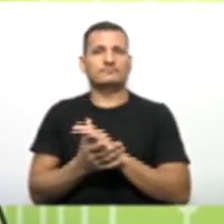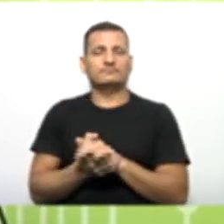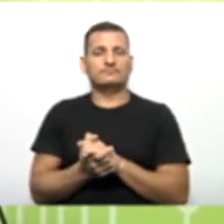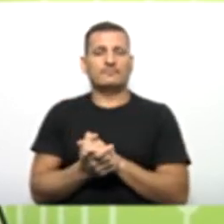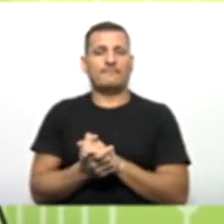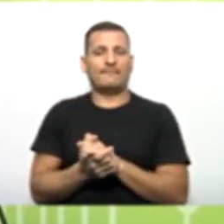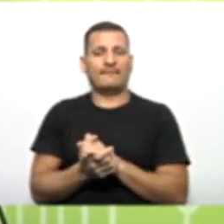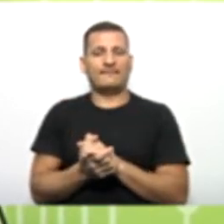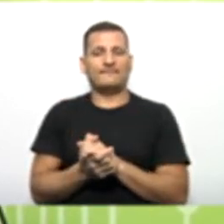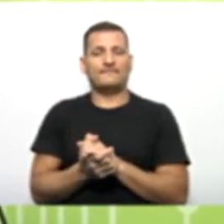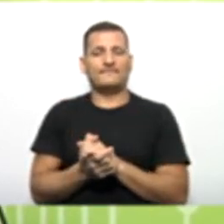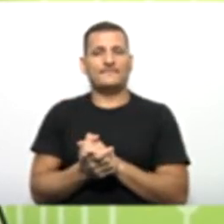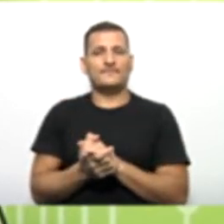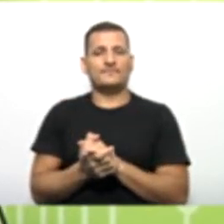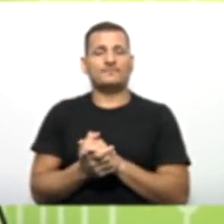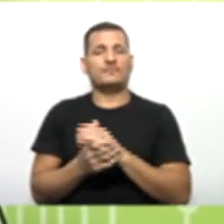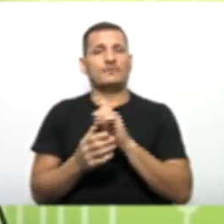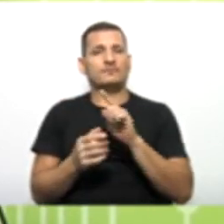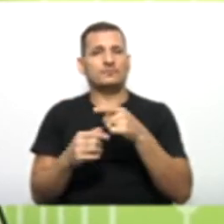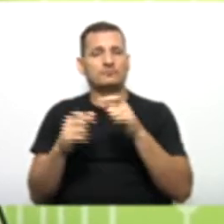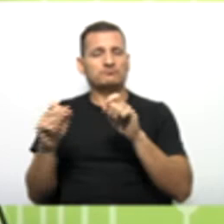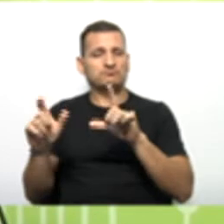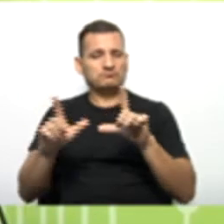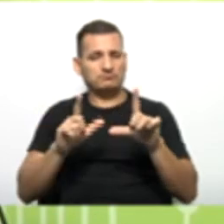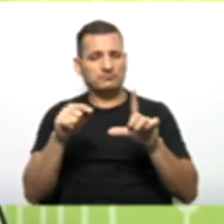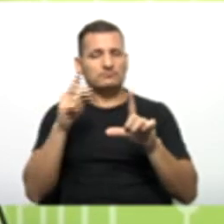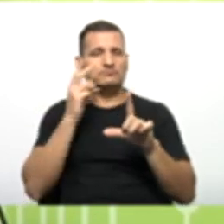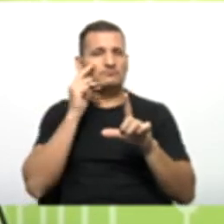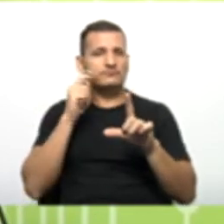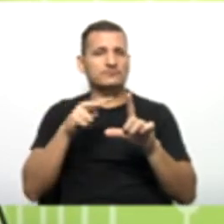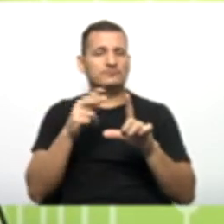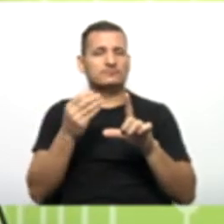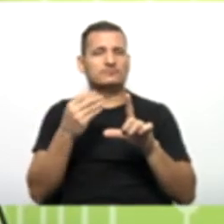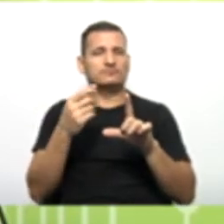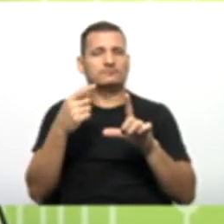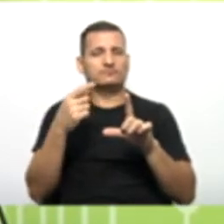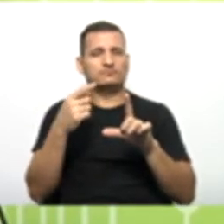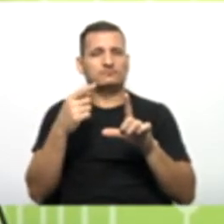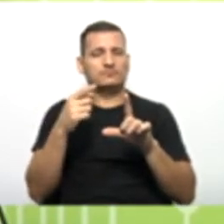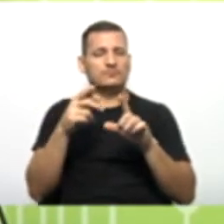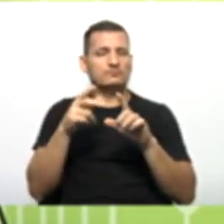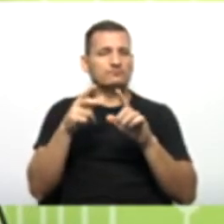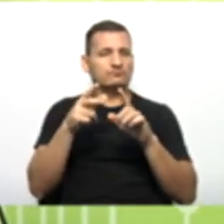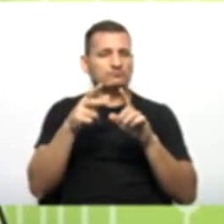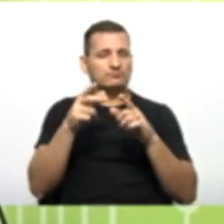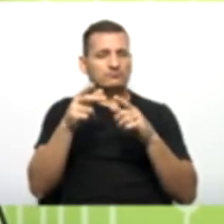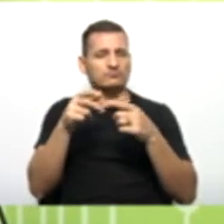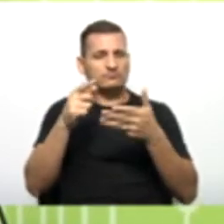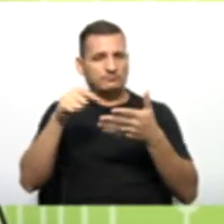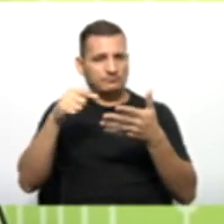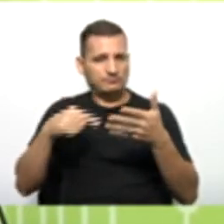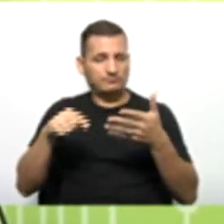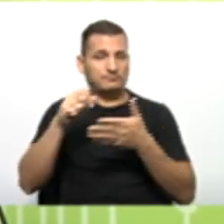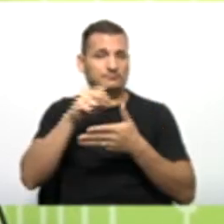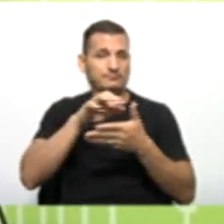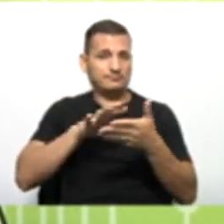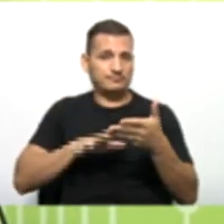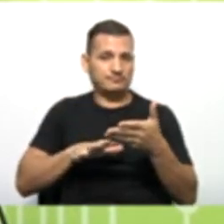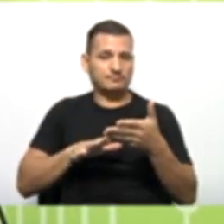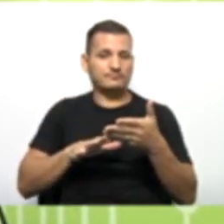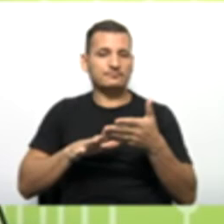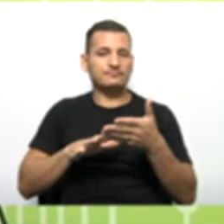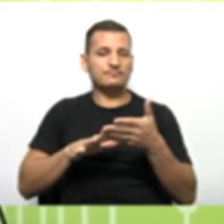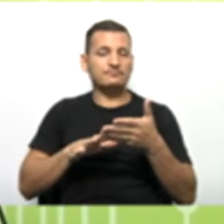e nós vamos rodar direitinho para que vocês vejam vamos corrigir a nossa atividade de sala é